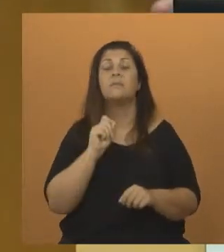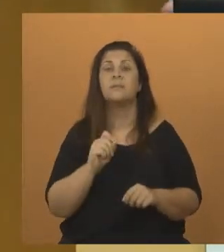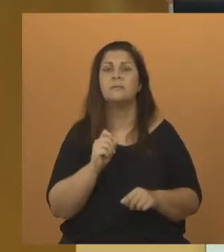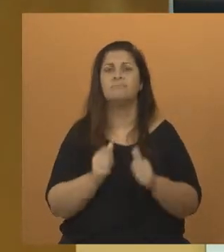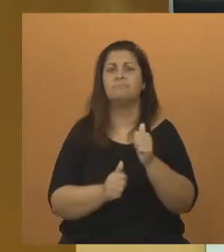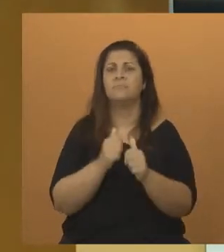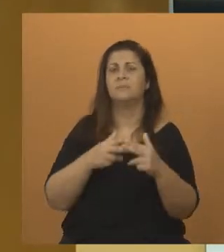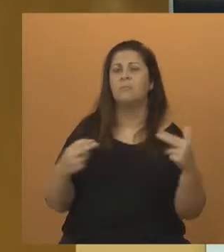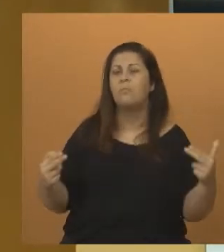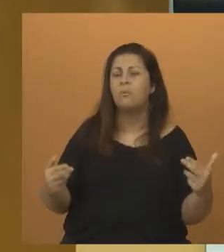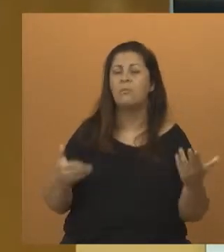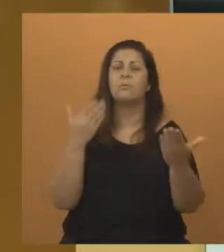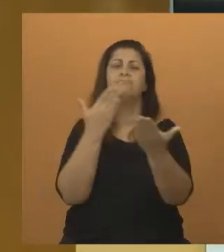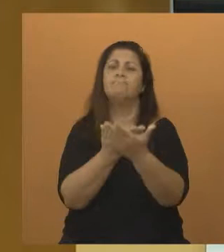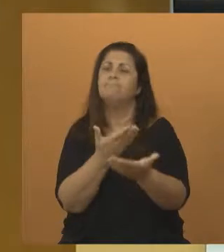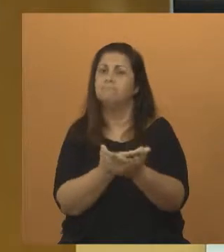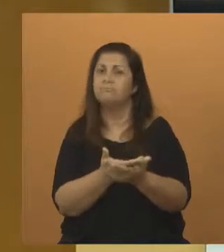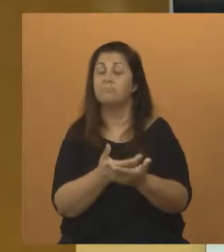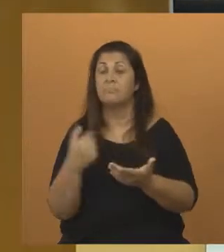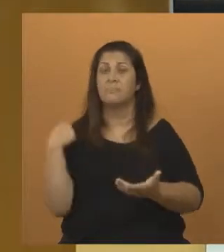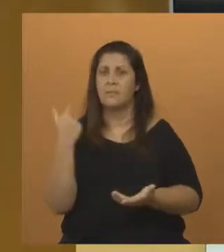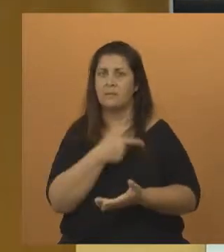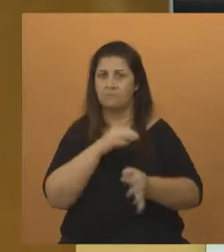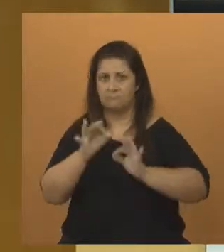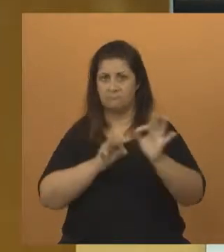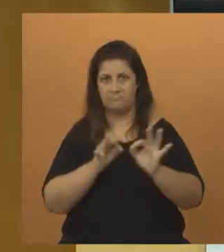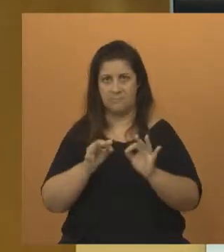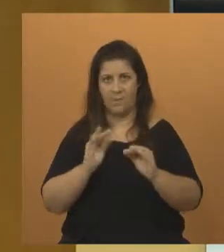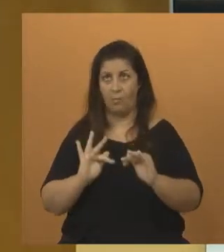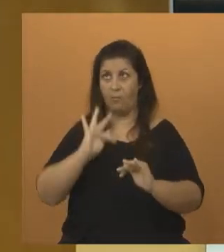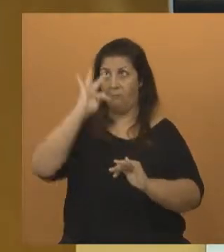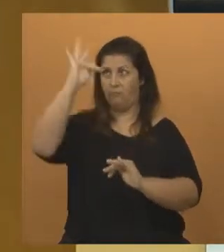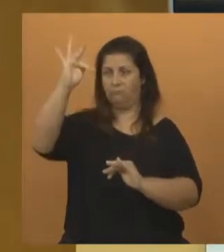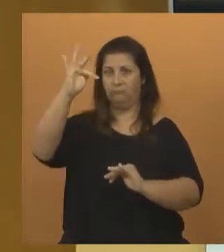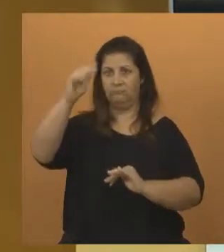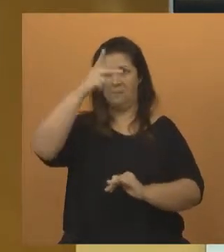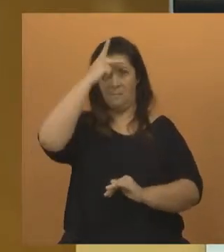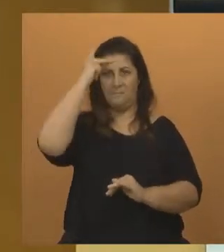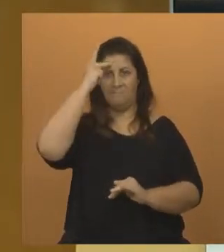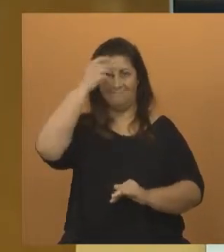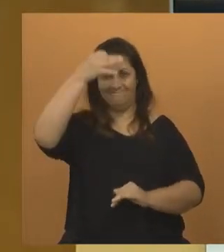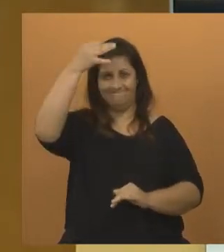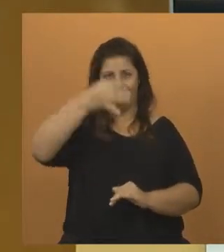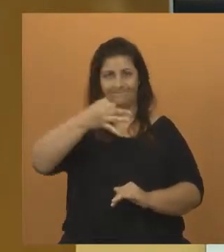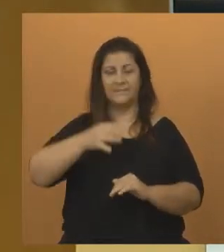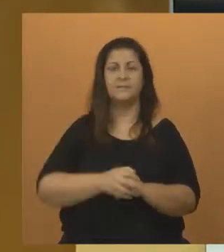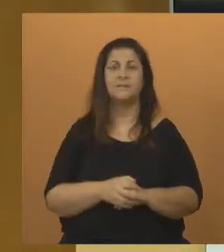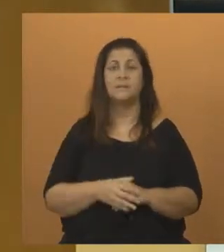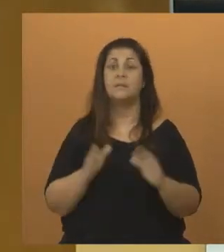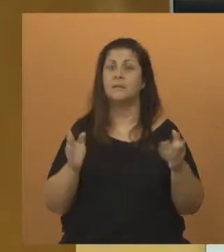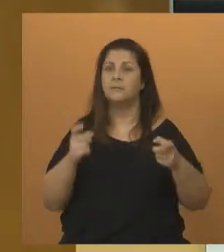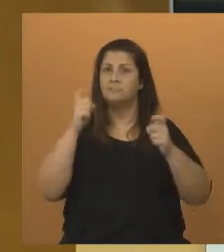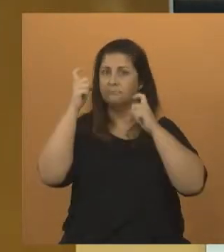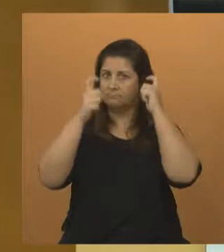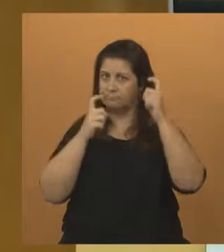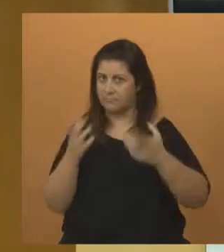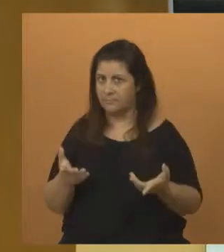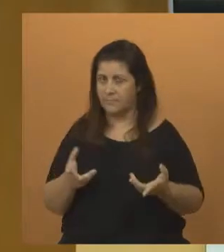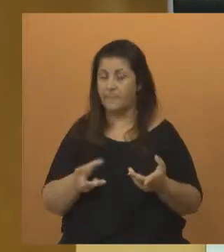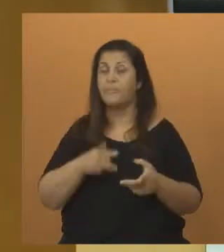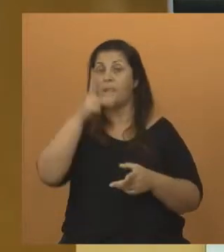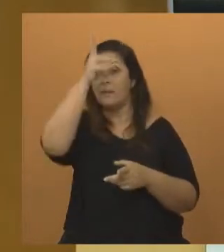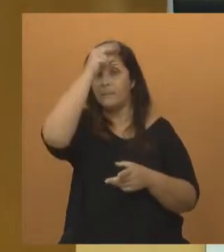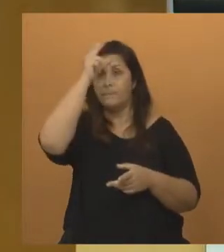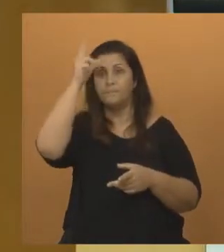esportiva, é estudo, para que a gente possa formar grandes cidadãos. Mas a minha preocupação aqui é essa, né? Que a